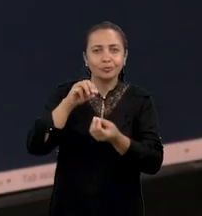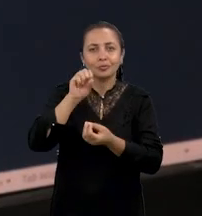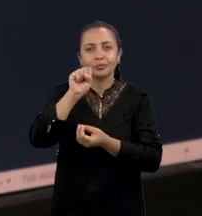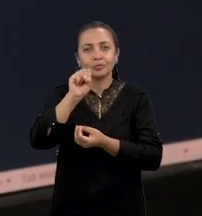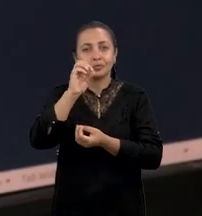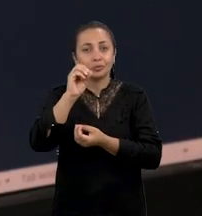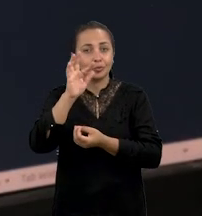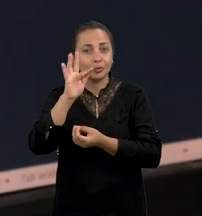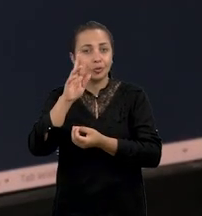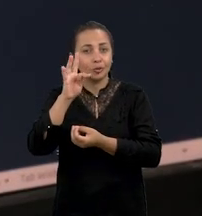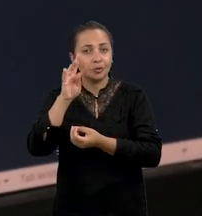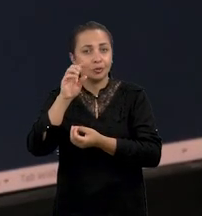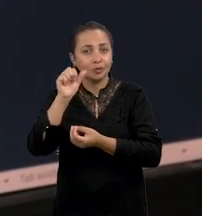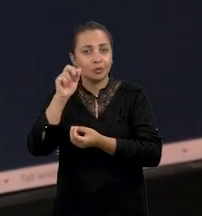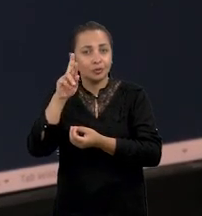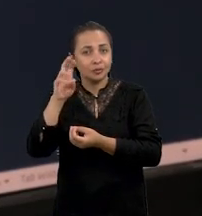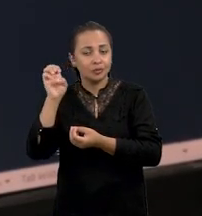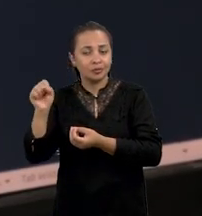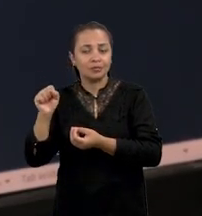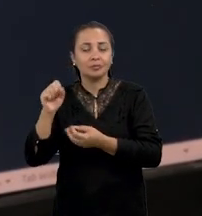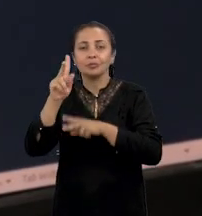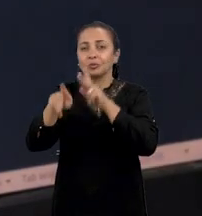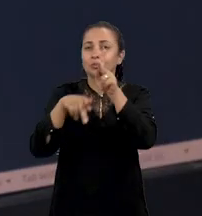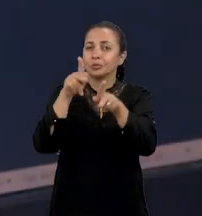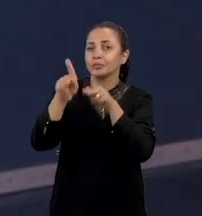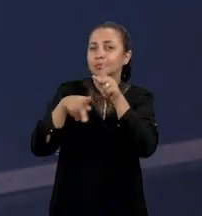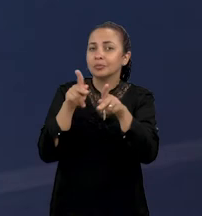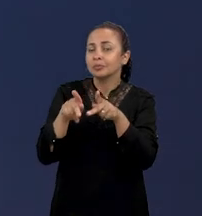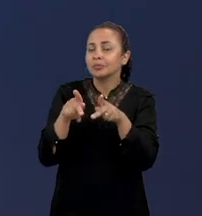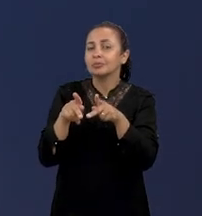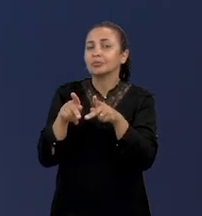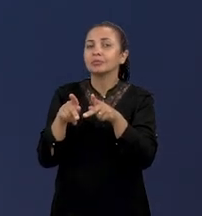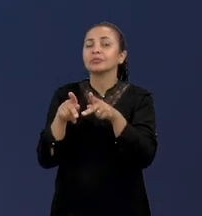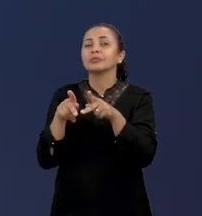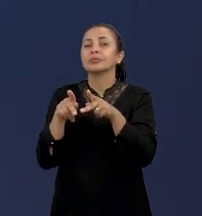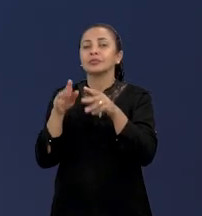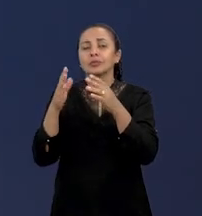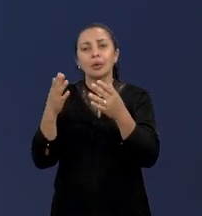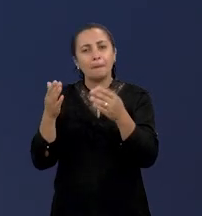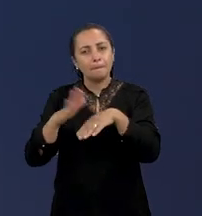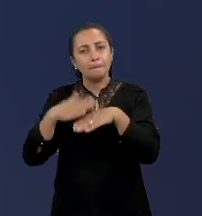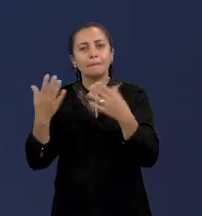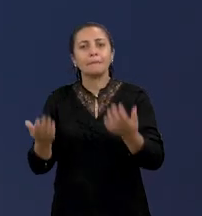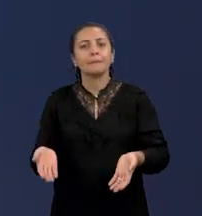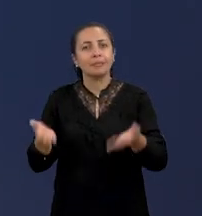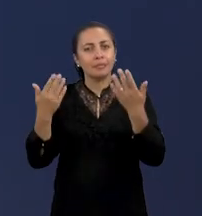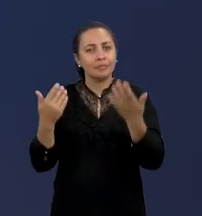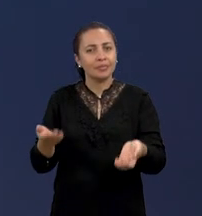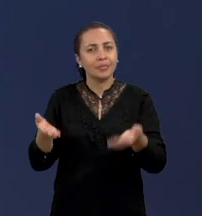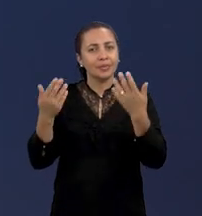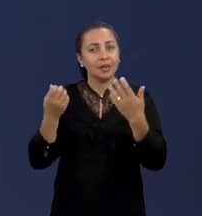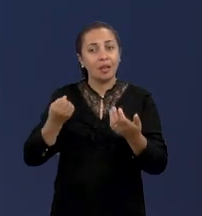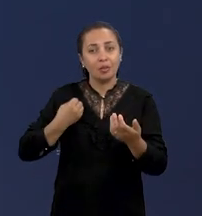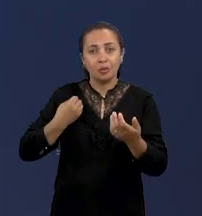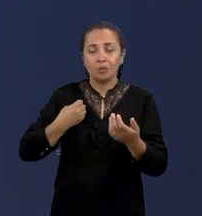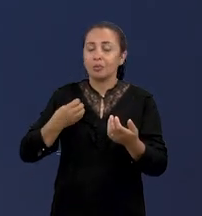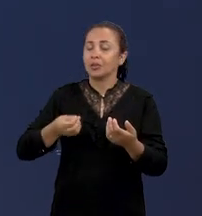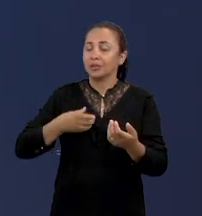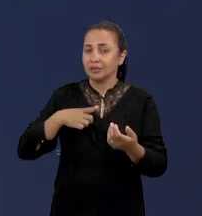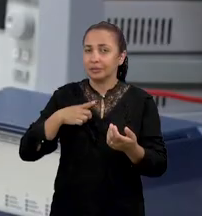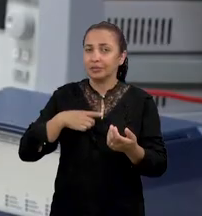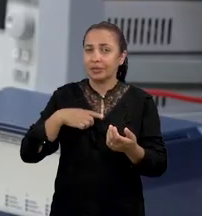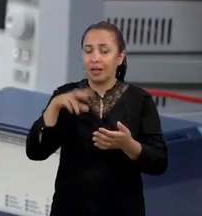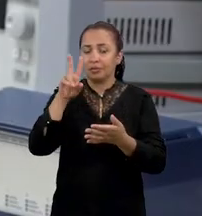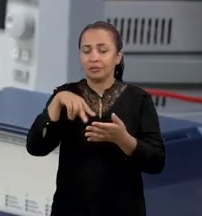baseado em um novo algoritmo de uma rede neural convulacional, mais leve do que os outros algoritmos existentes na